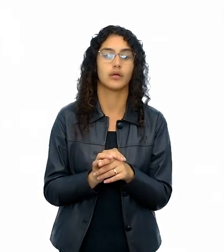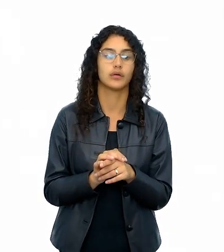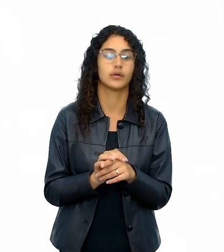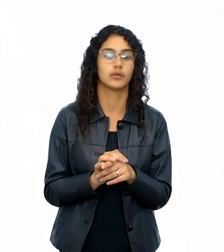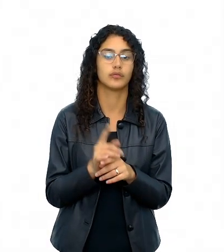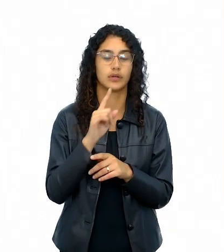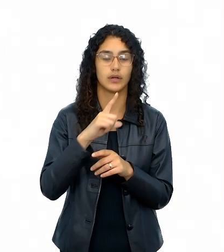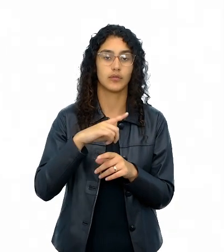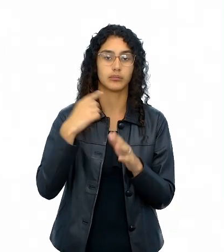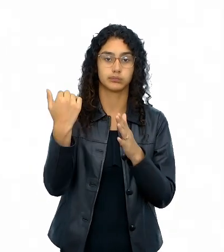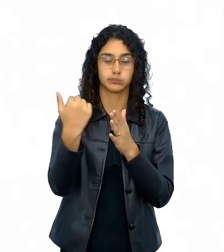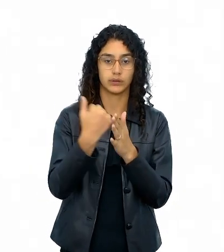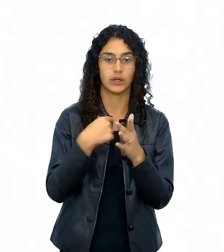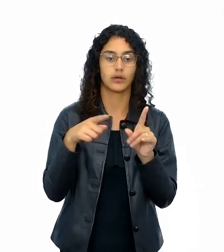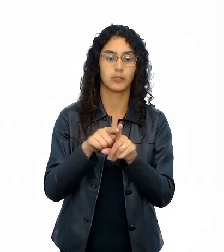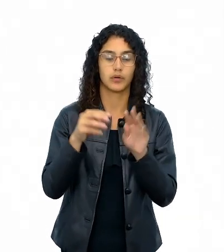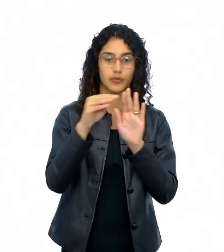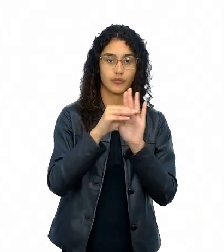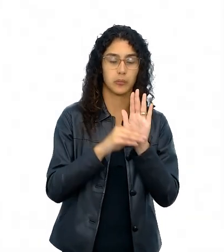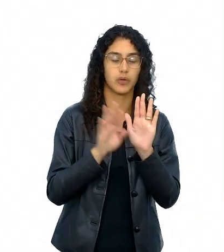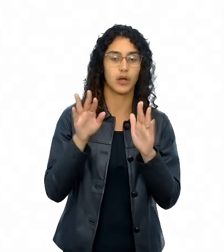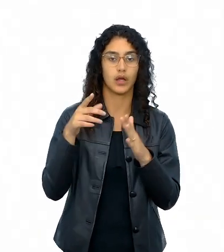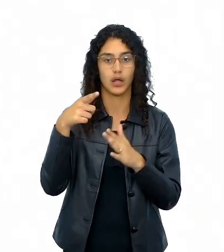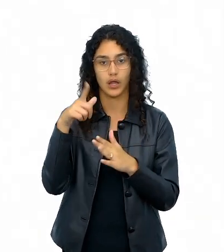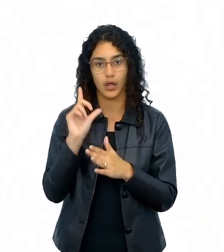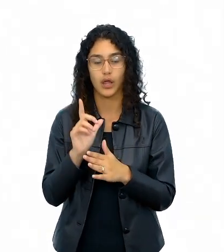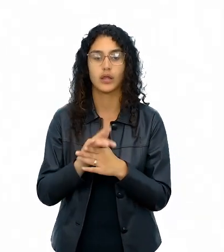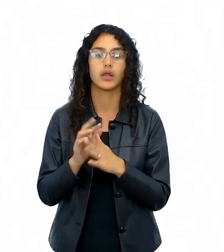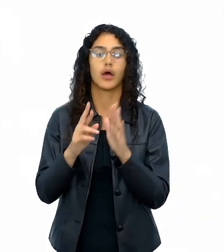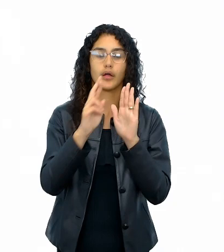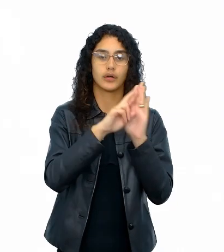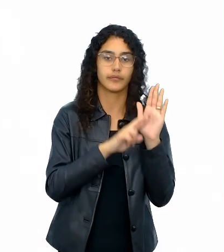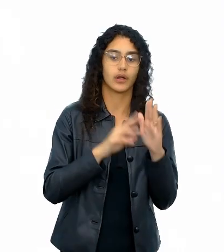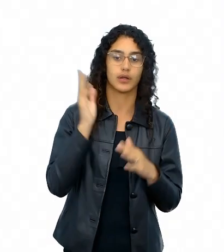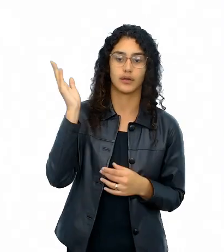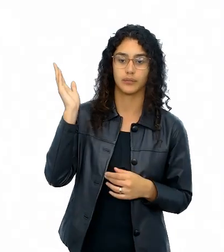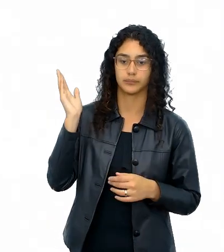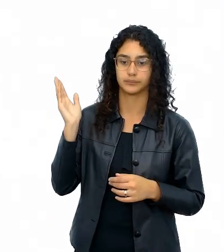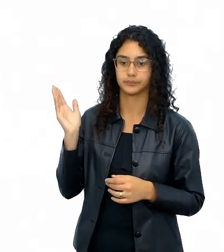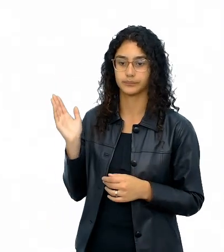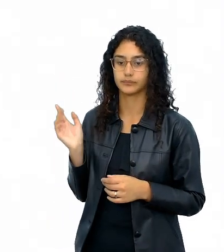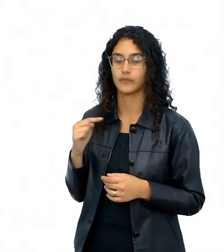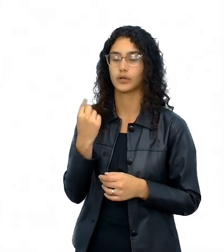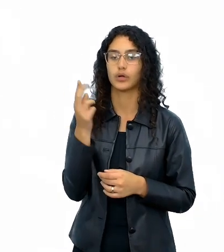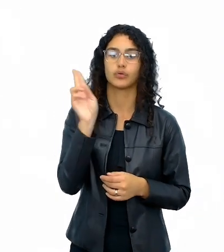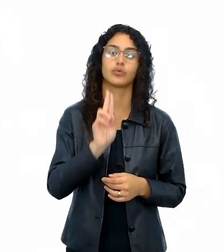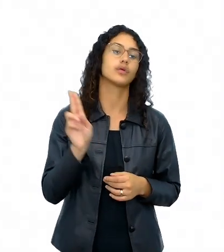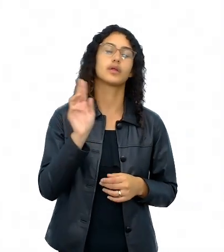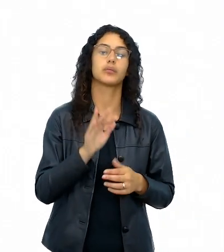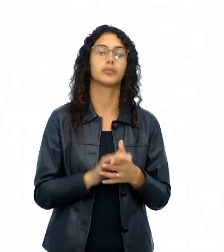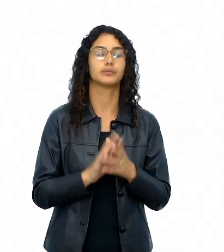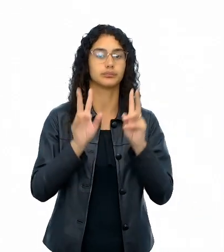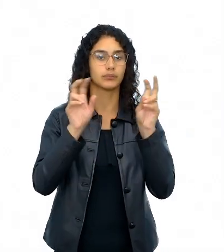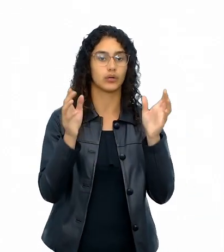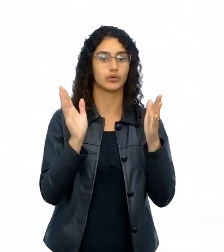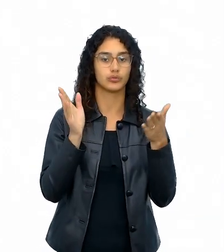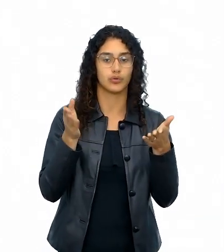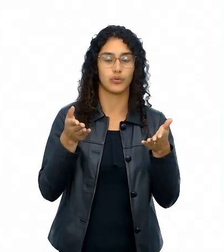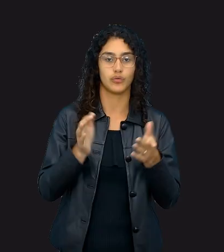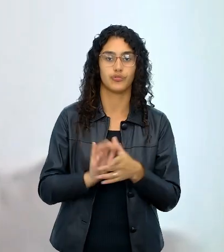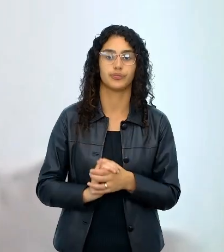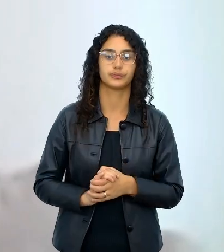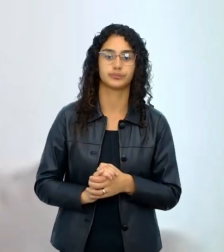questões que vocês levantaram no formulário. Antes disso, trago as referências que a gente usou na pauta de hoje, tá